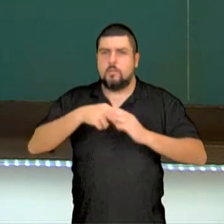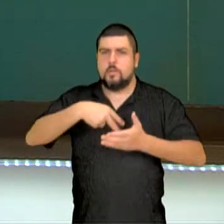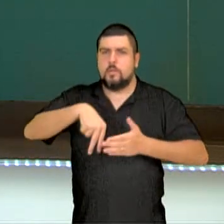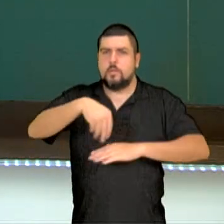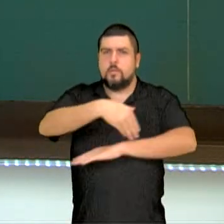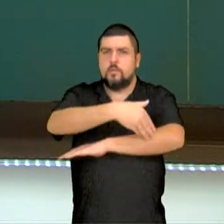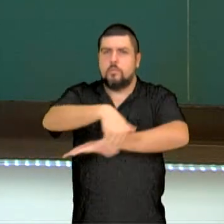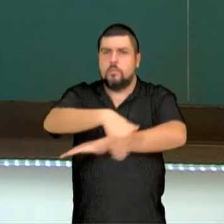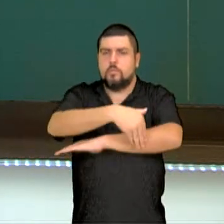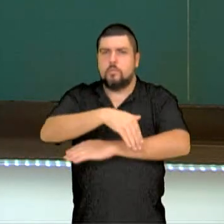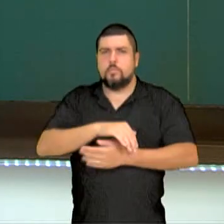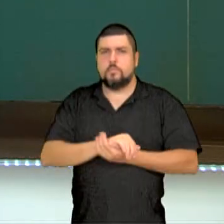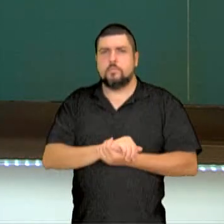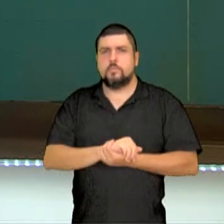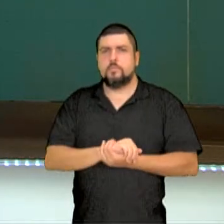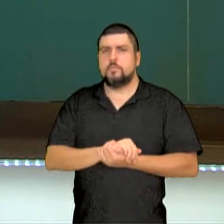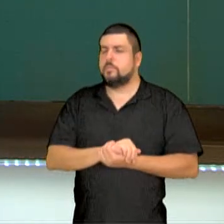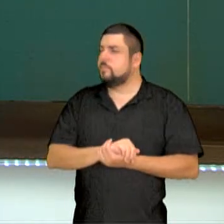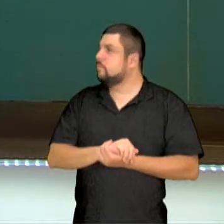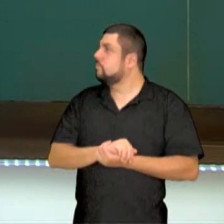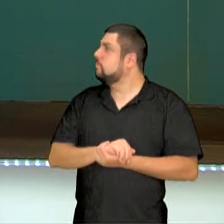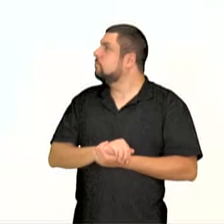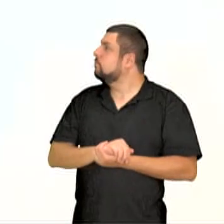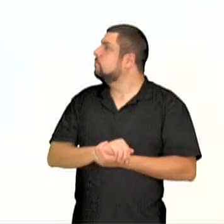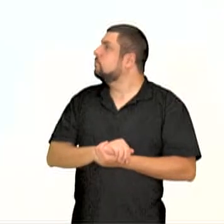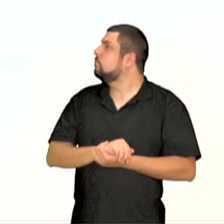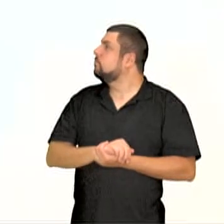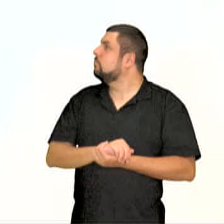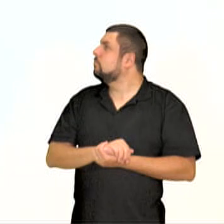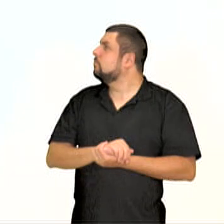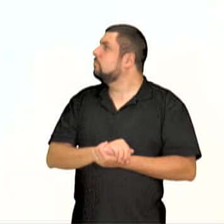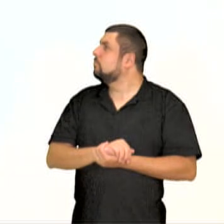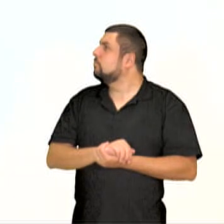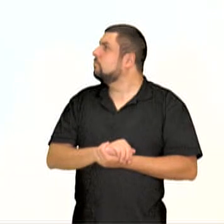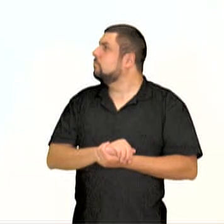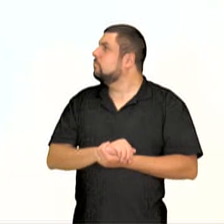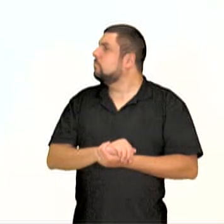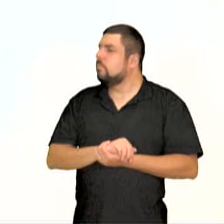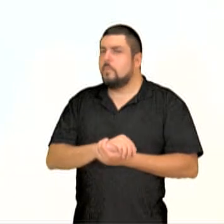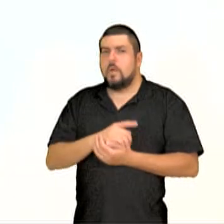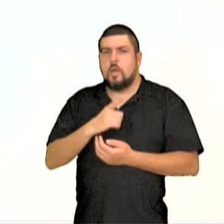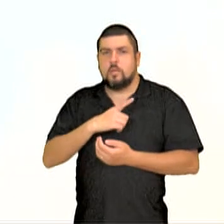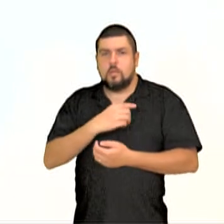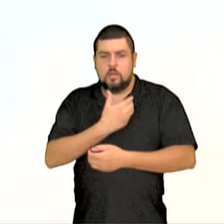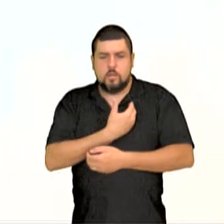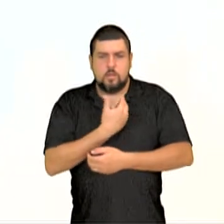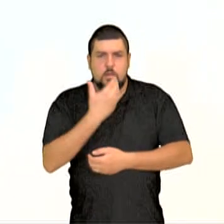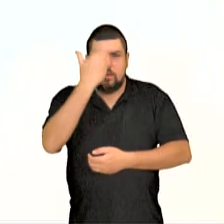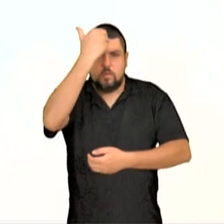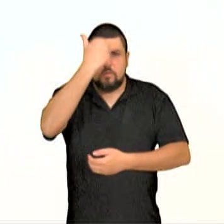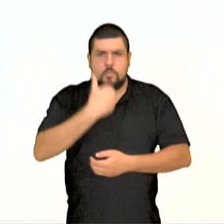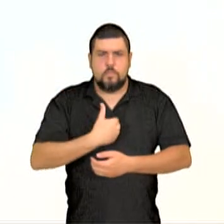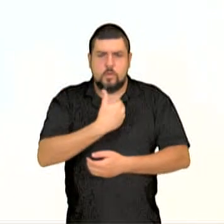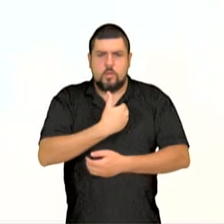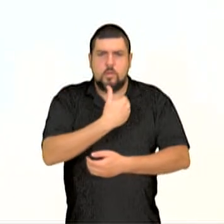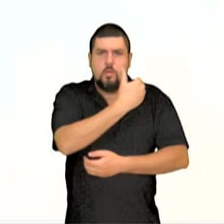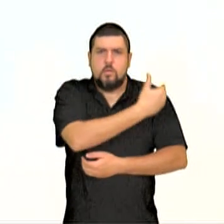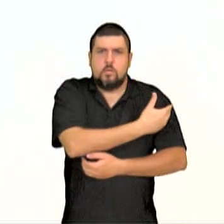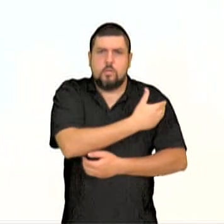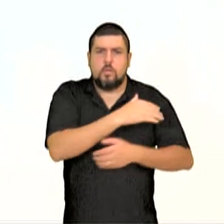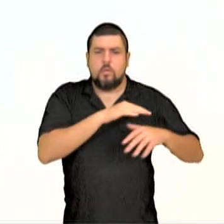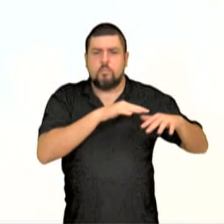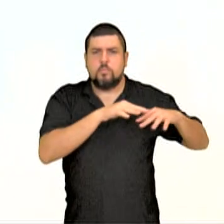uma imagem, né? Aqui eles usam bastante, ó, um lado se movimenta, o outro não, que a professora falou sobre simetria e